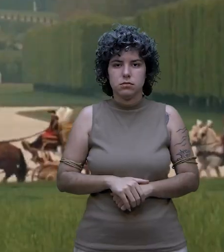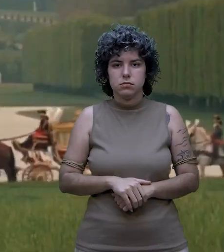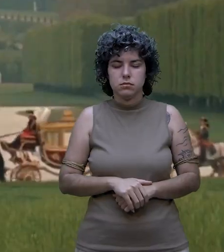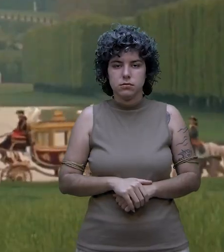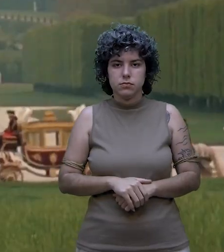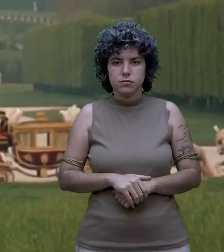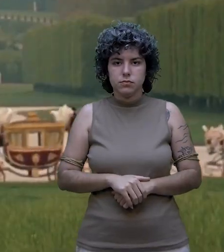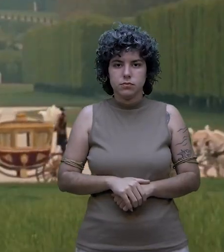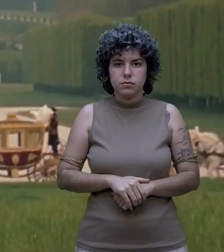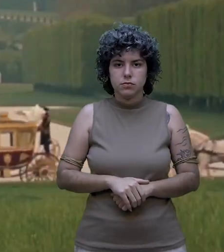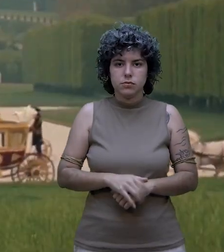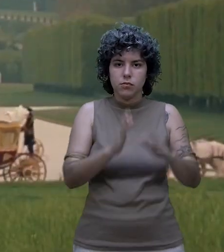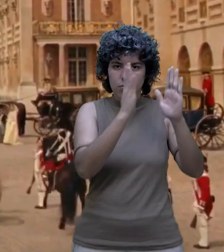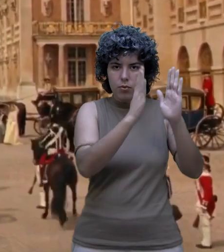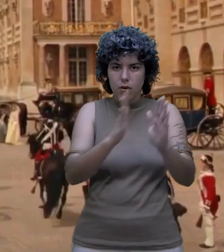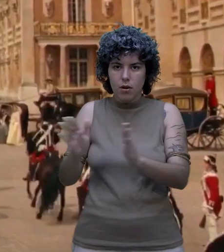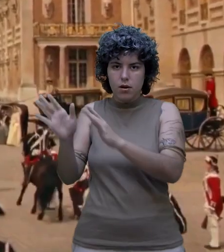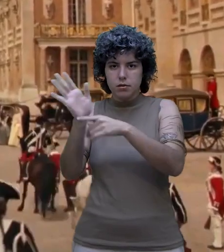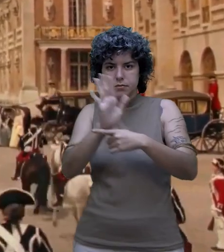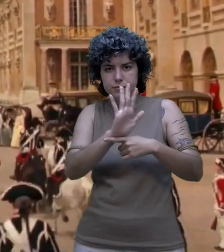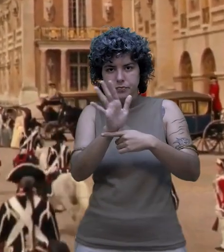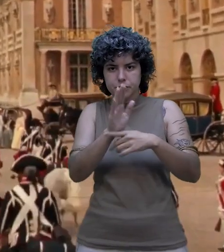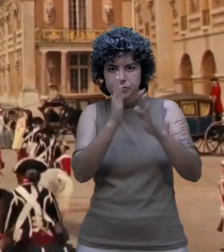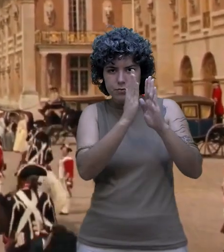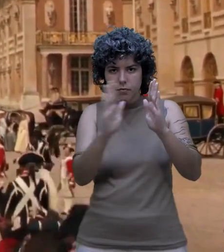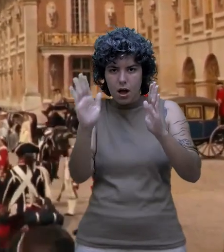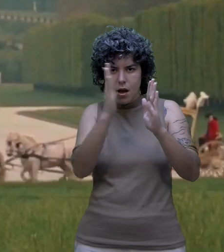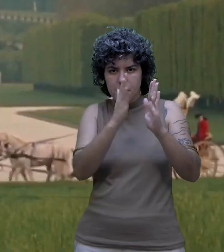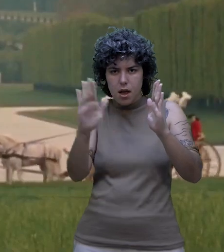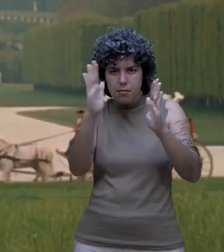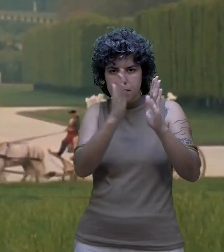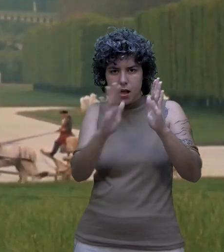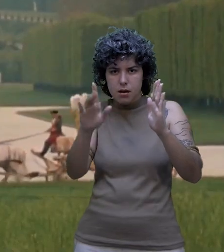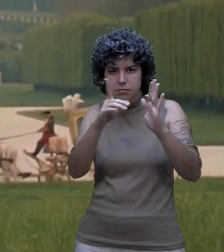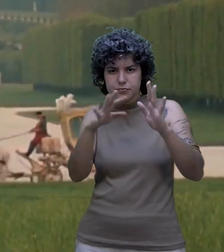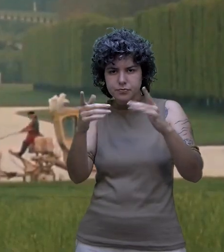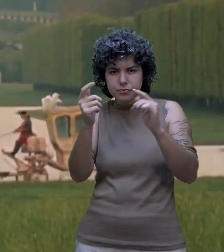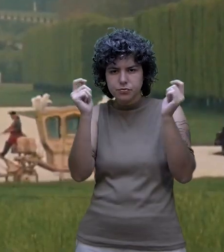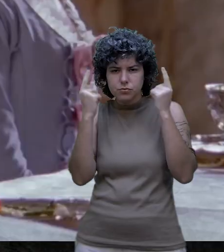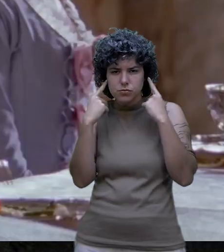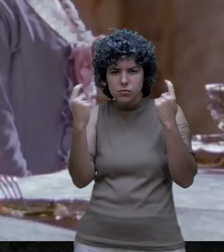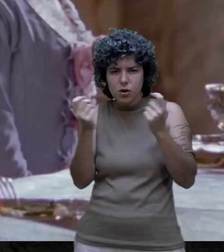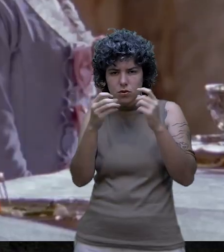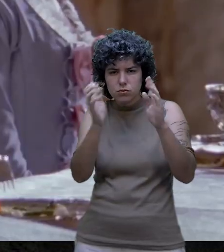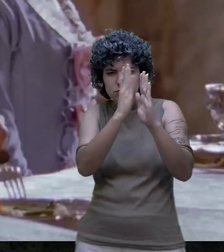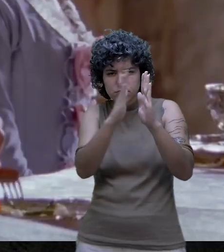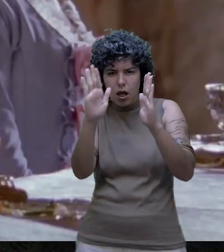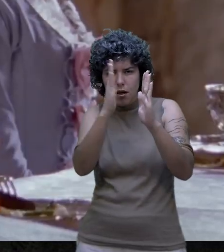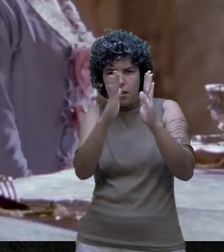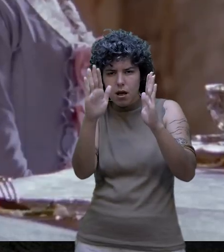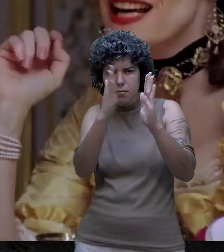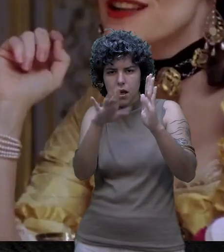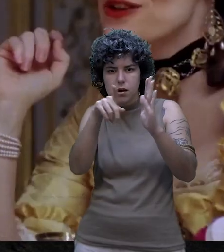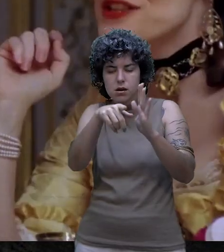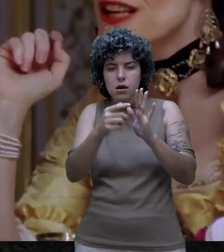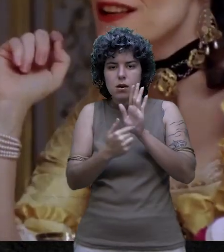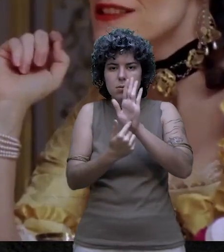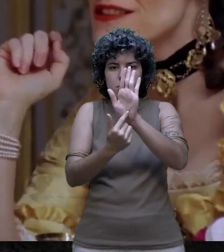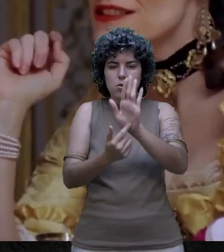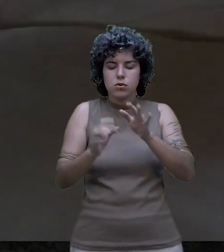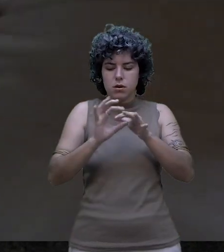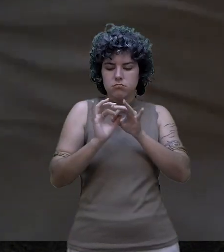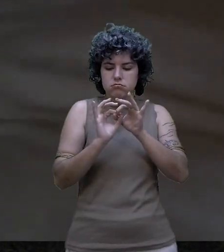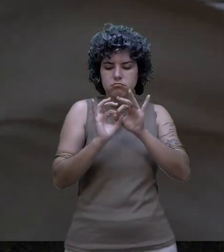A cinematografia do filme também nos traz tomadas amplas em conjunto com os efeitos sonoros para entregar uma ideia de ímpeto de